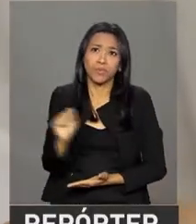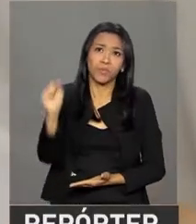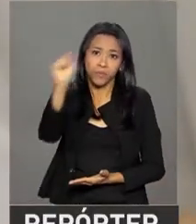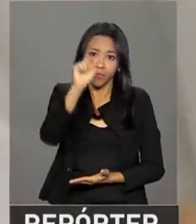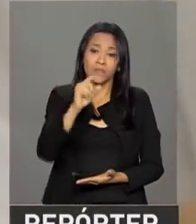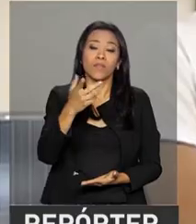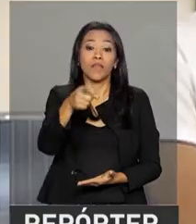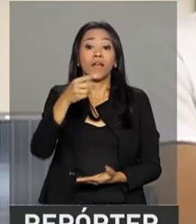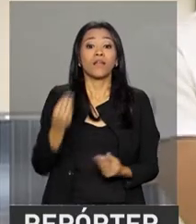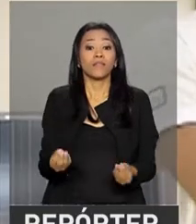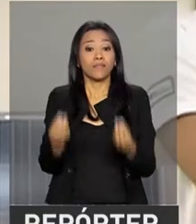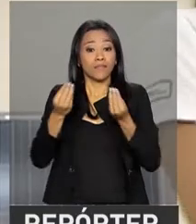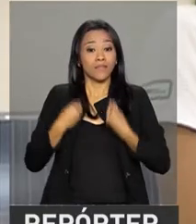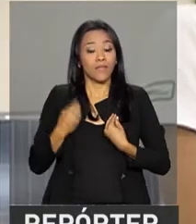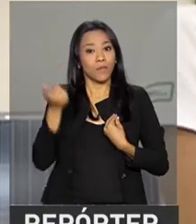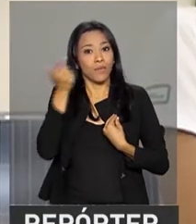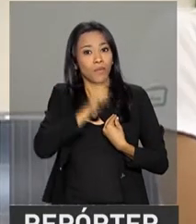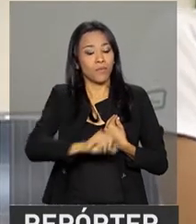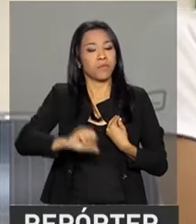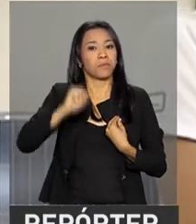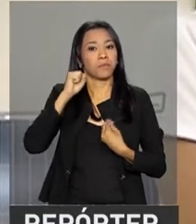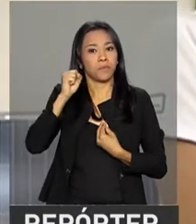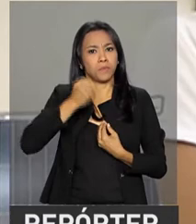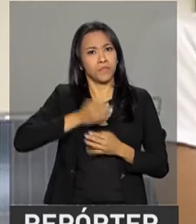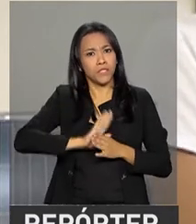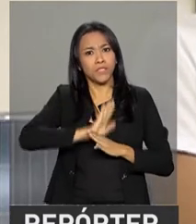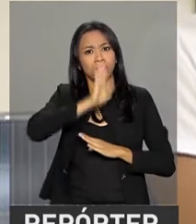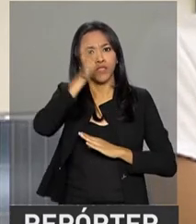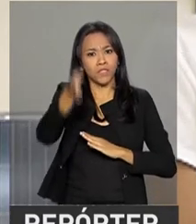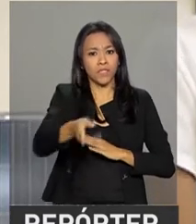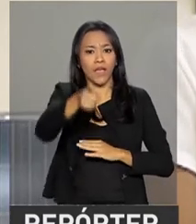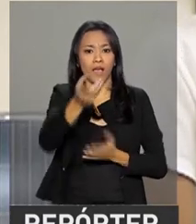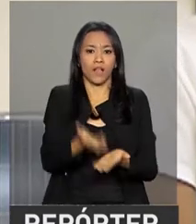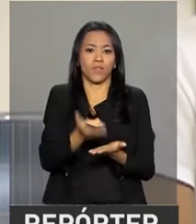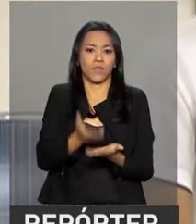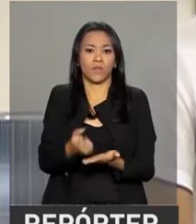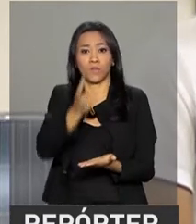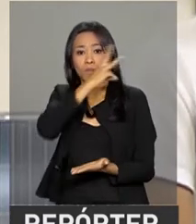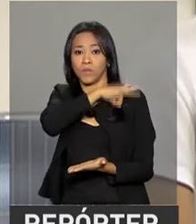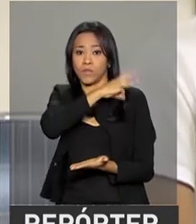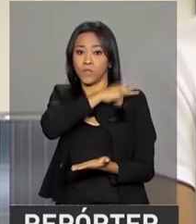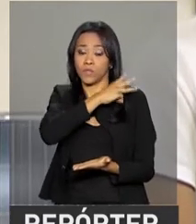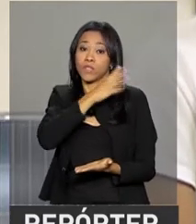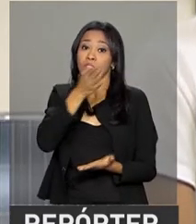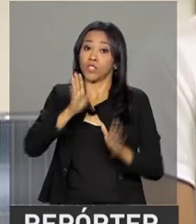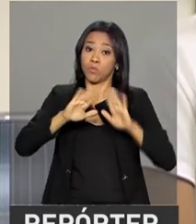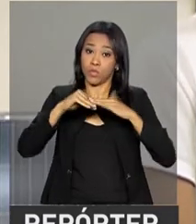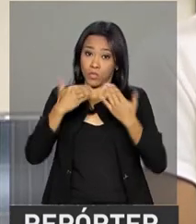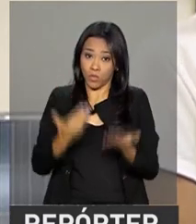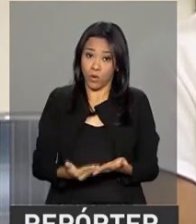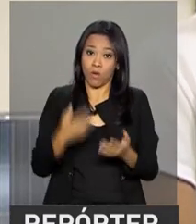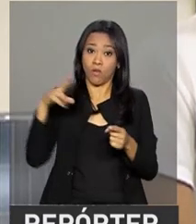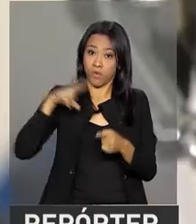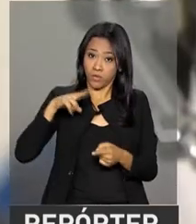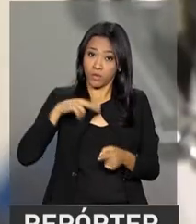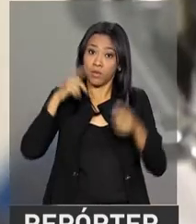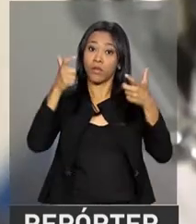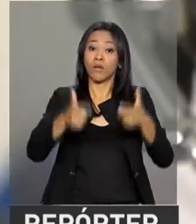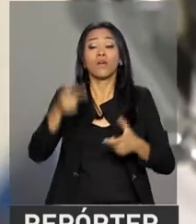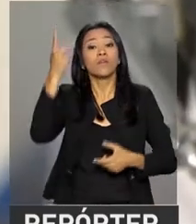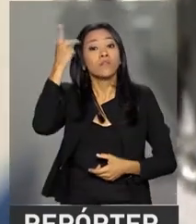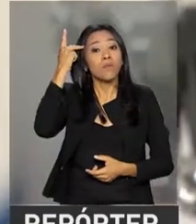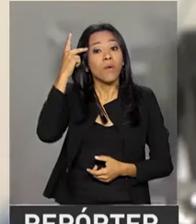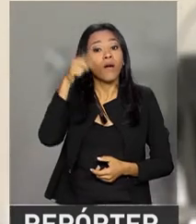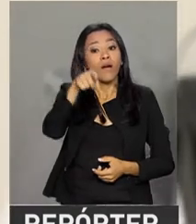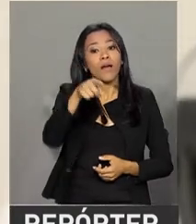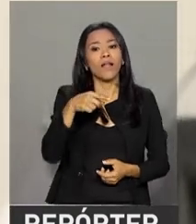a oportunidade de ir ainda mais longe. A aluna do terceiro ano do ensino médio de um colégio privado de Guarulhos, na Grande São Paulo, passou